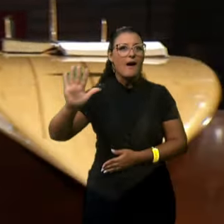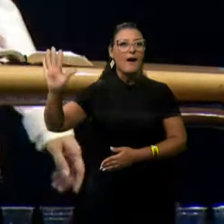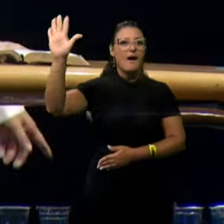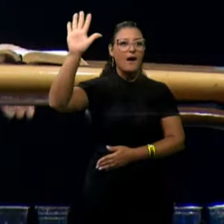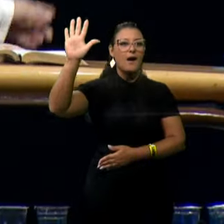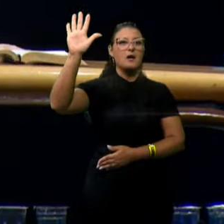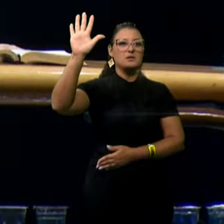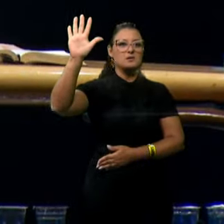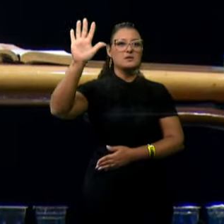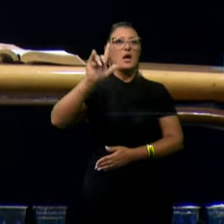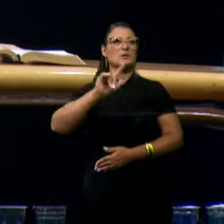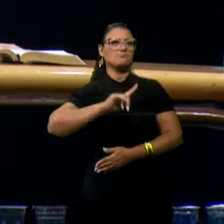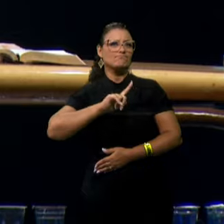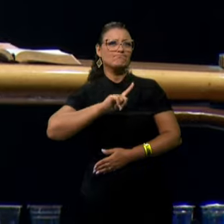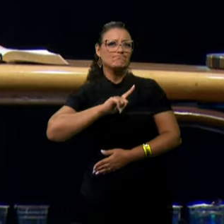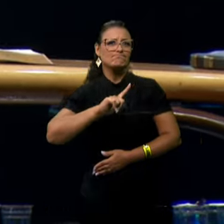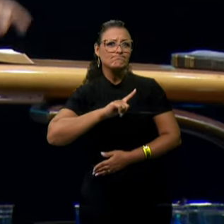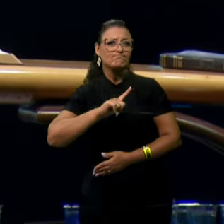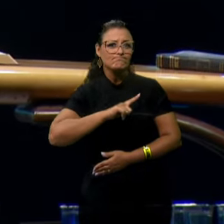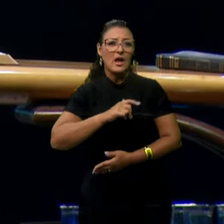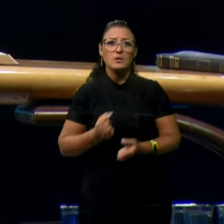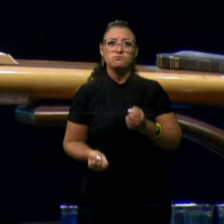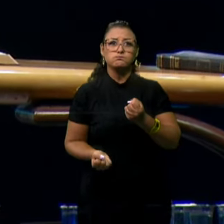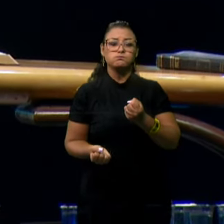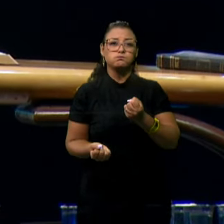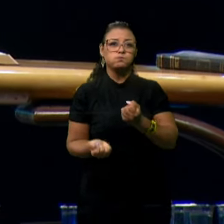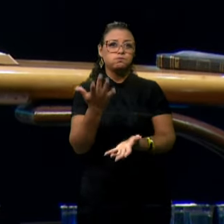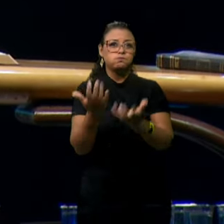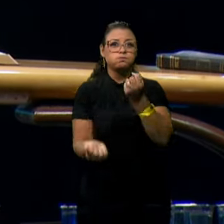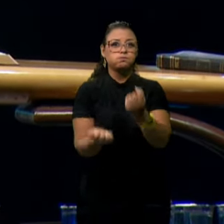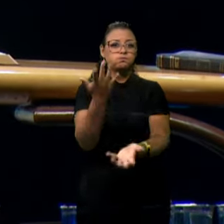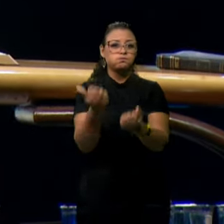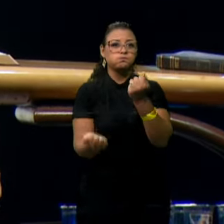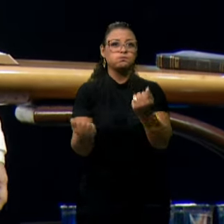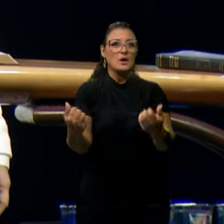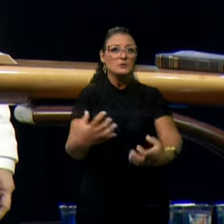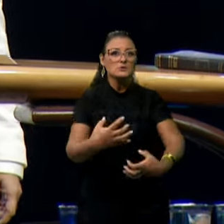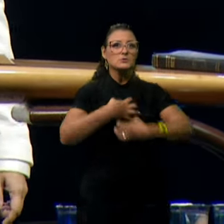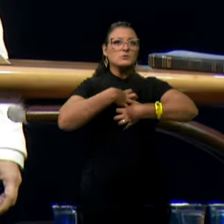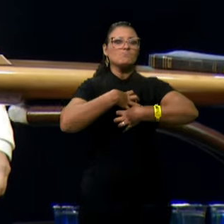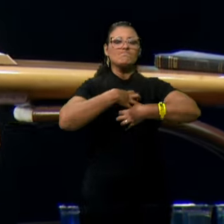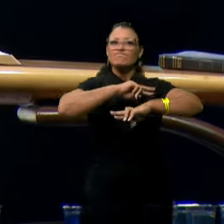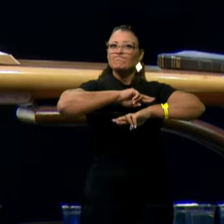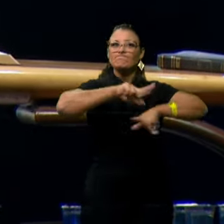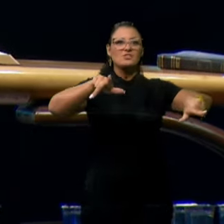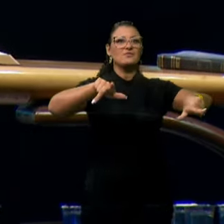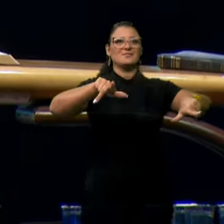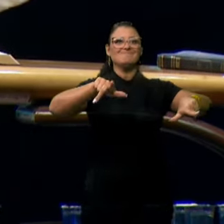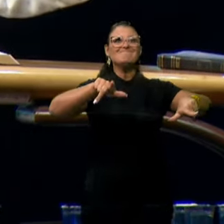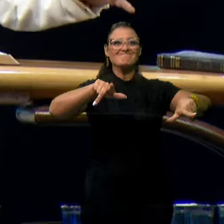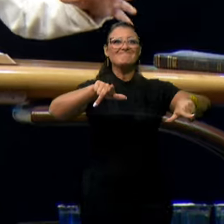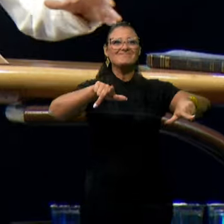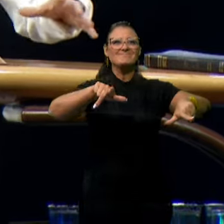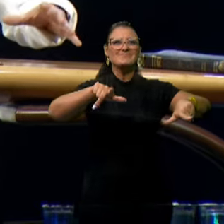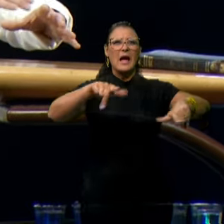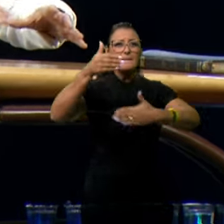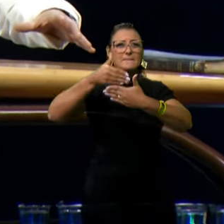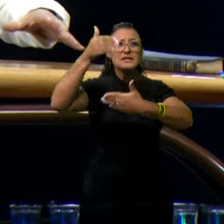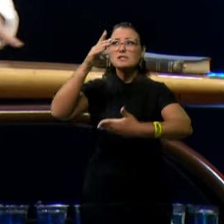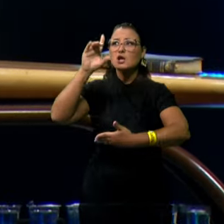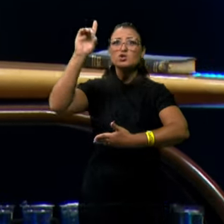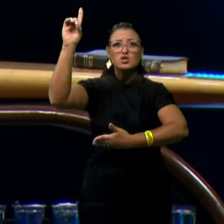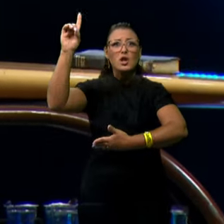Fico feliz de ver alguns homens de Deus que estão Incondicional porque lá tem uma chama diferente são os quadrantes de